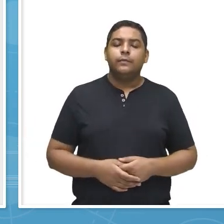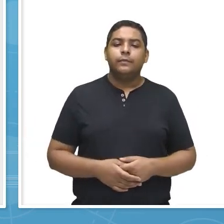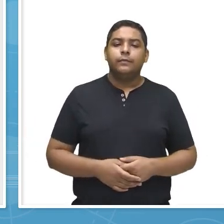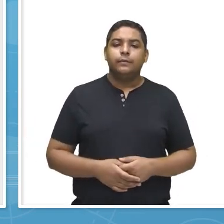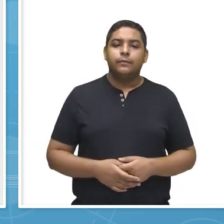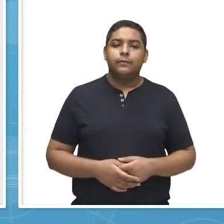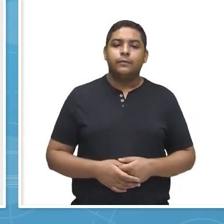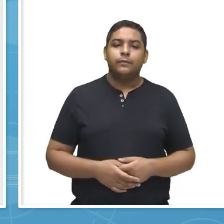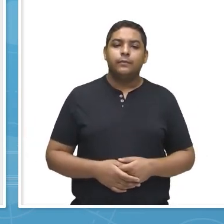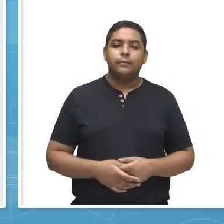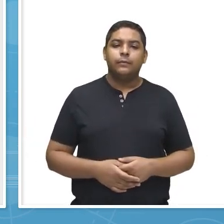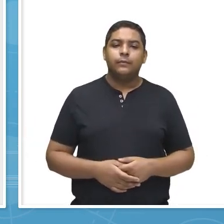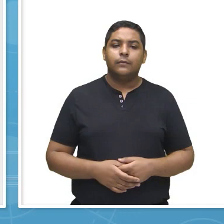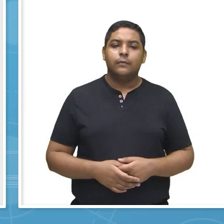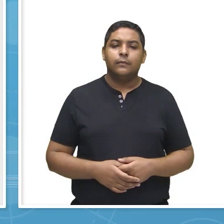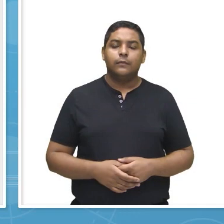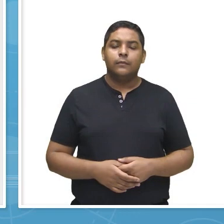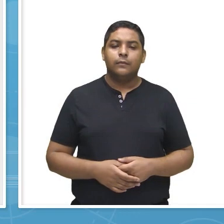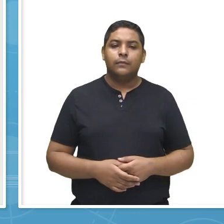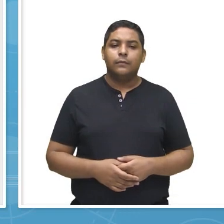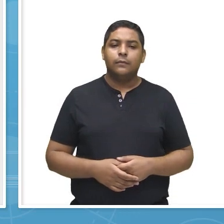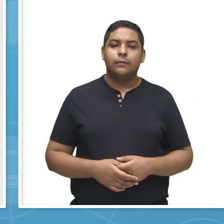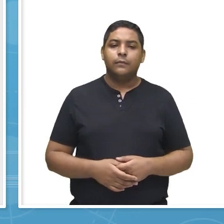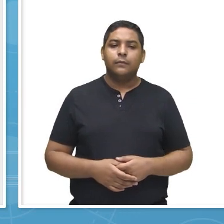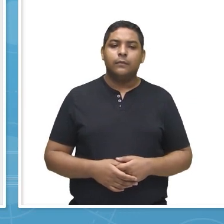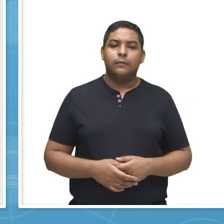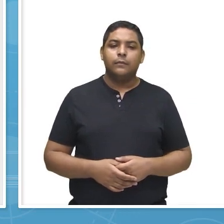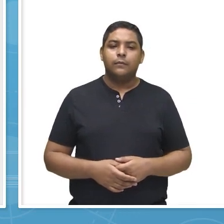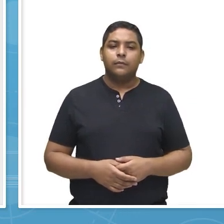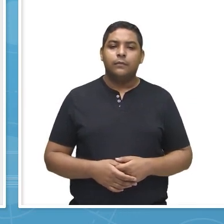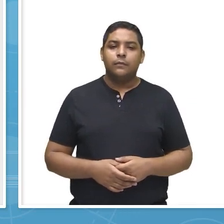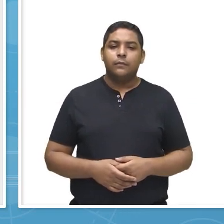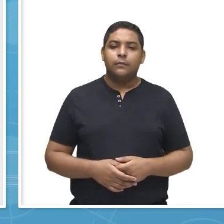gabarito, que no gabarito eu coloquei aqui todas as